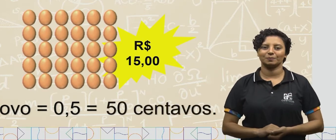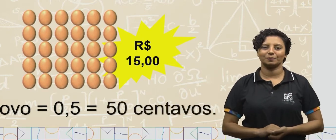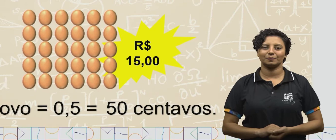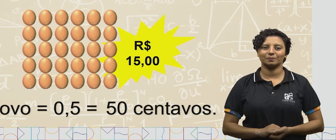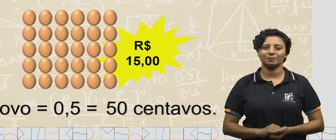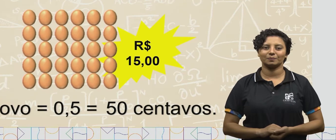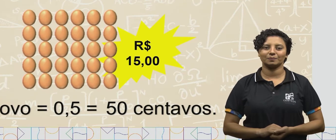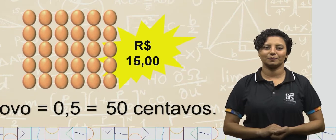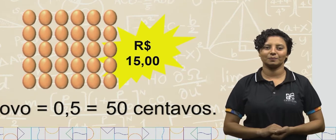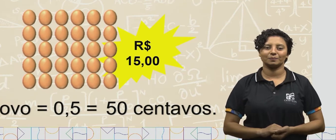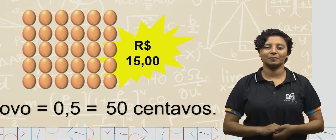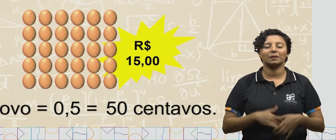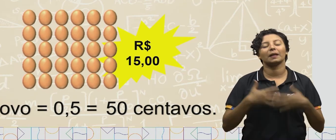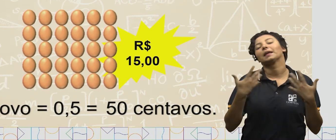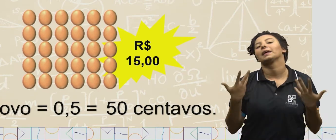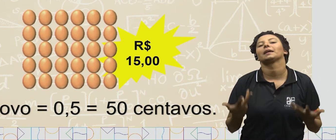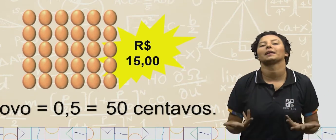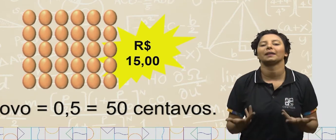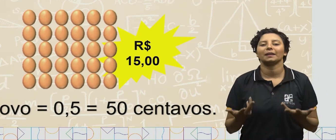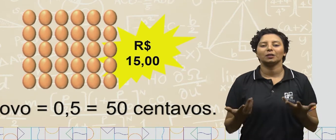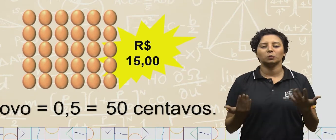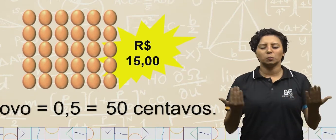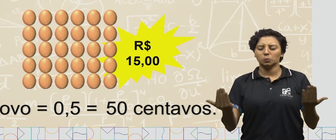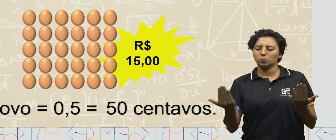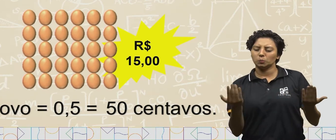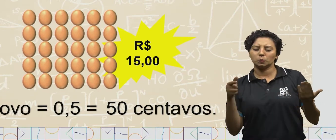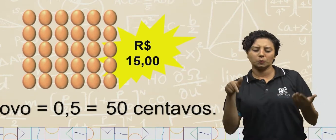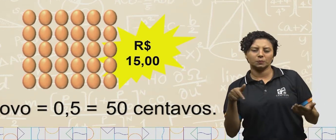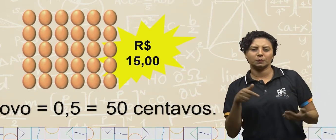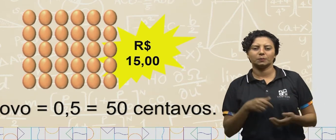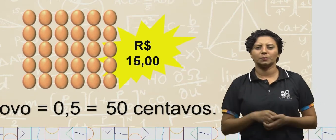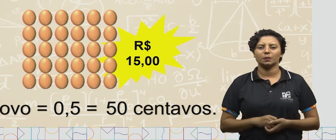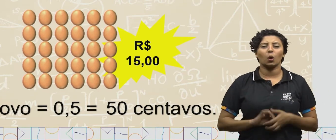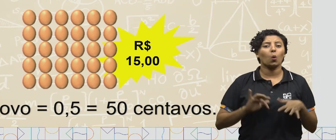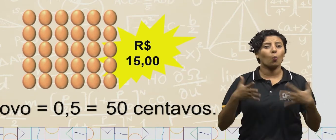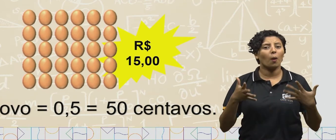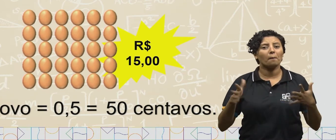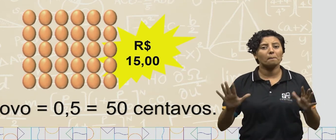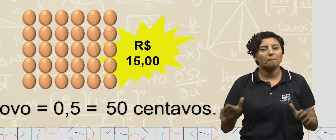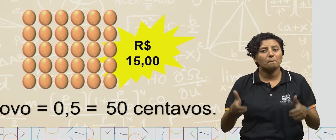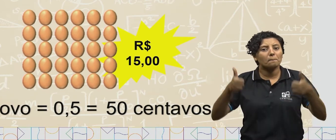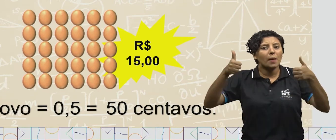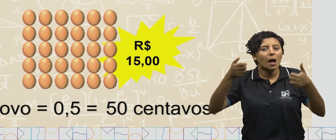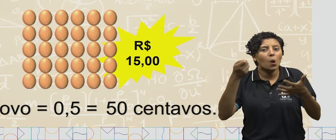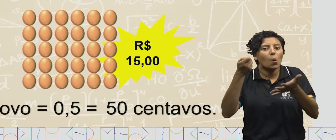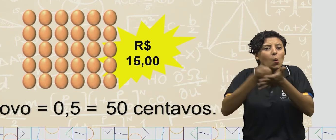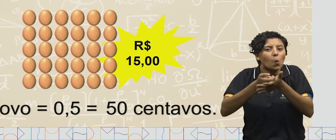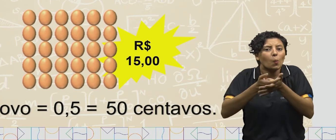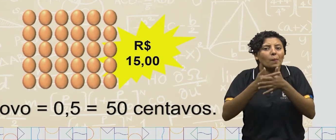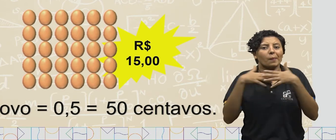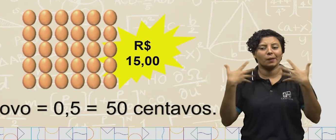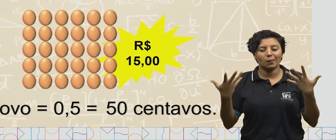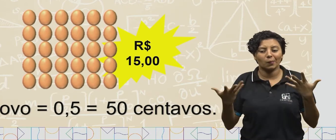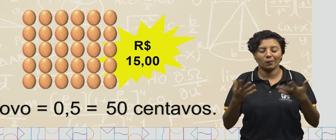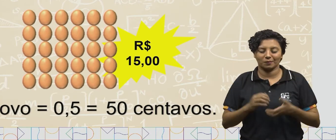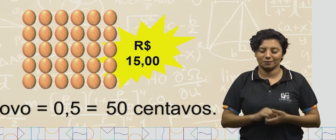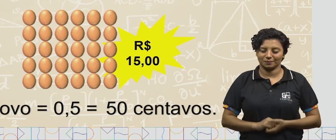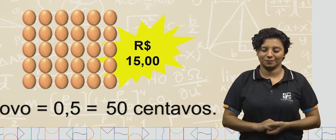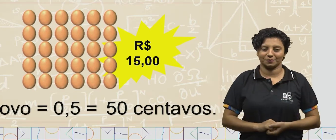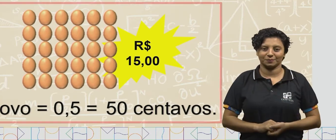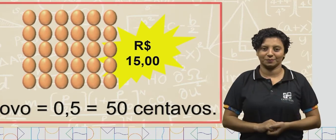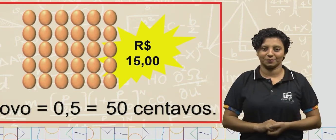Então, comparando as duas cartelas, qual é a mais vantajosa para nós levarmos?